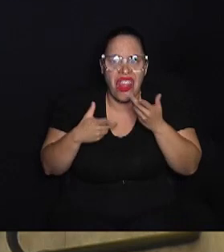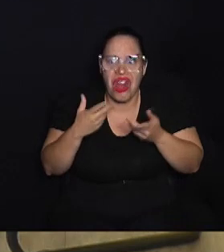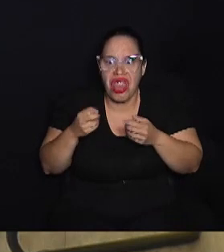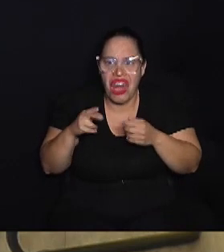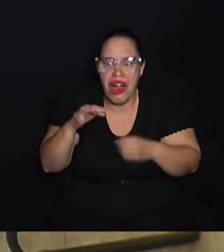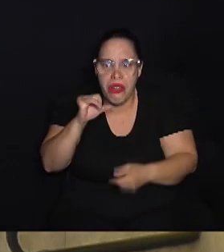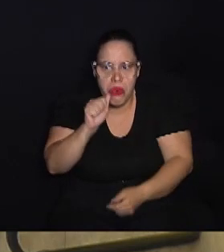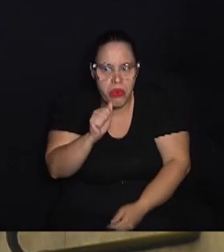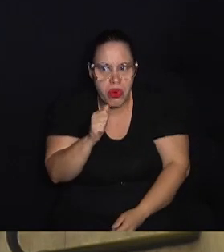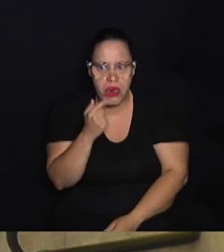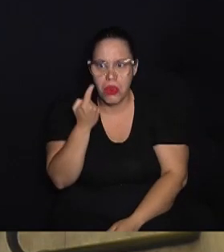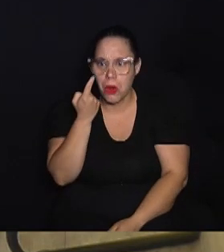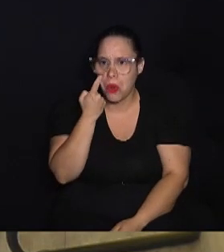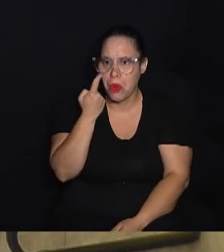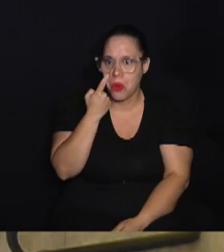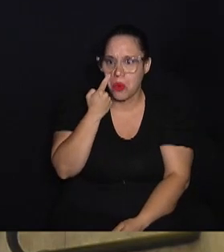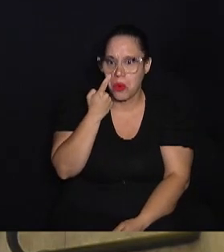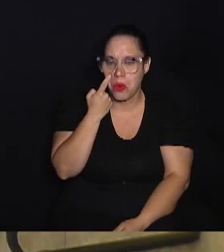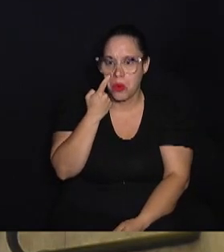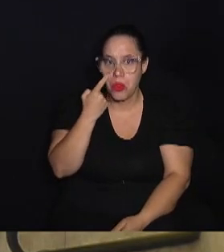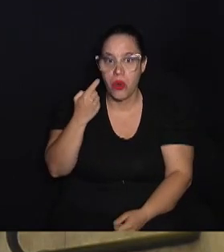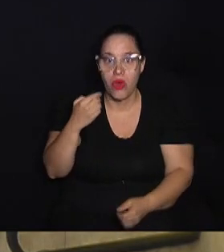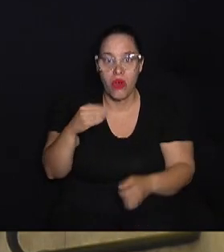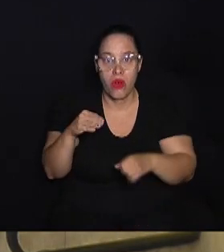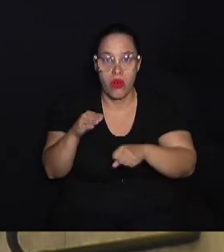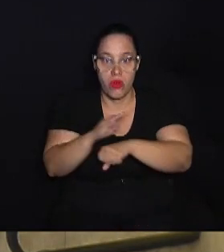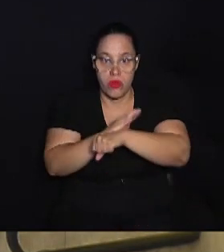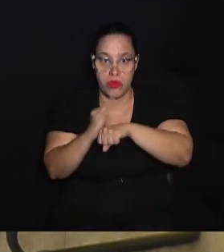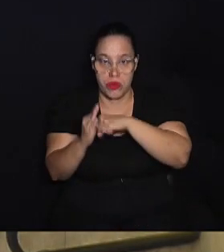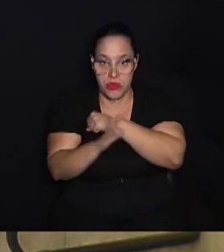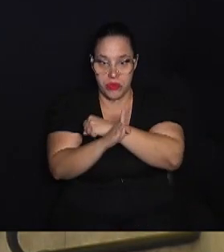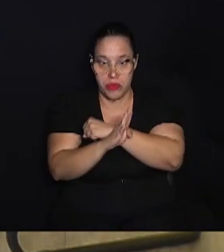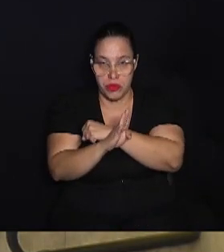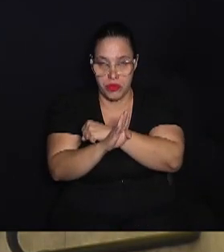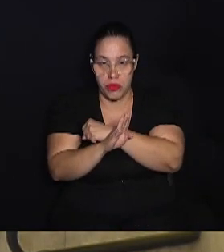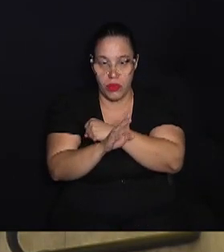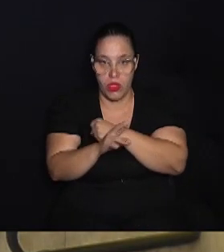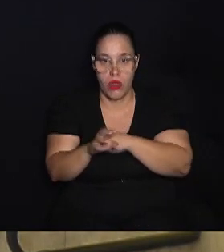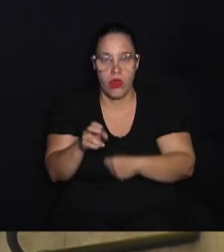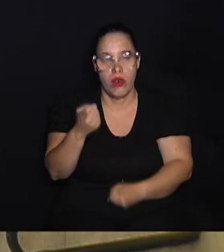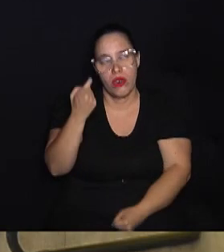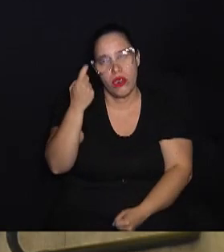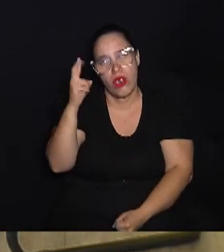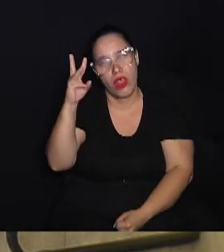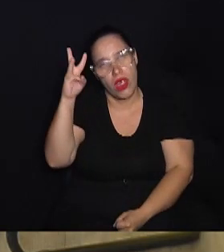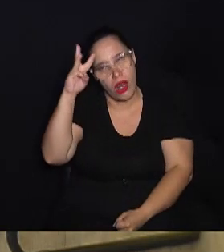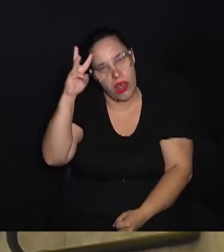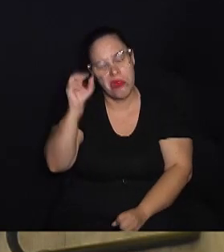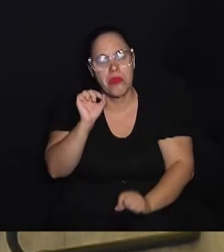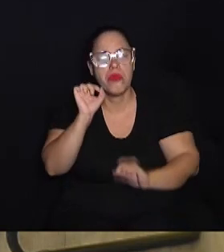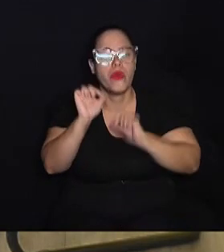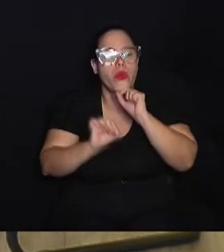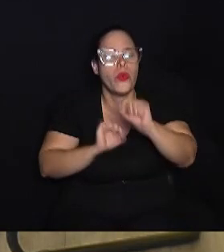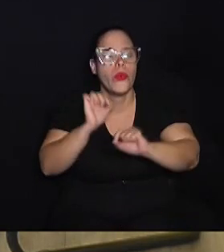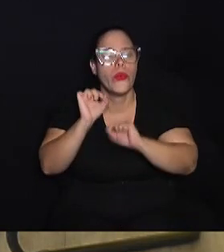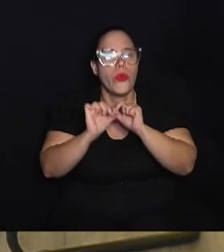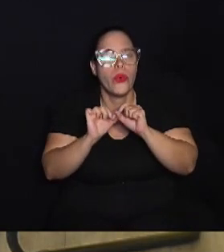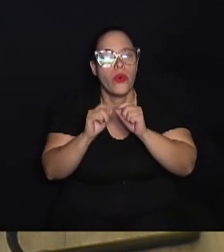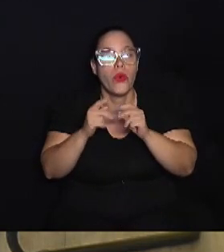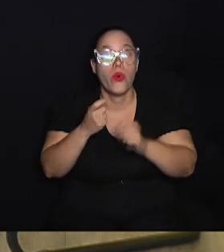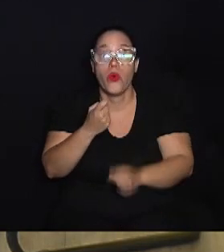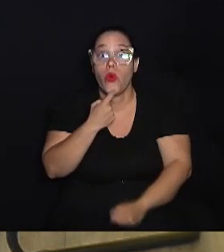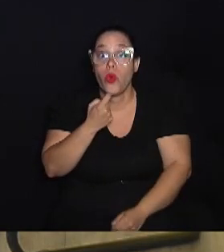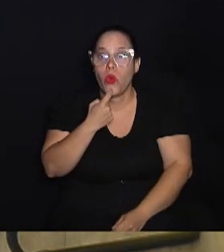névoa. E olha, nossa equipe foi às ruas na última terça-feira, justamente para saber o que o povo